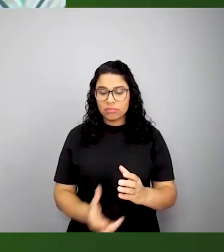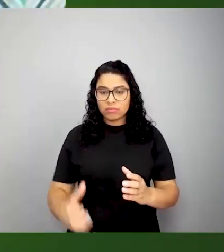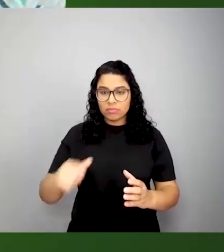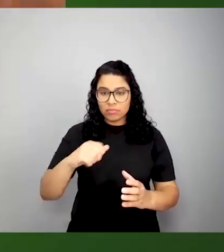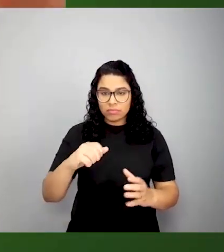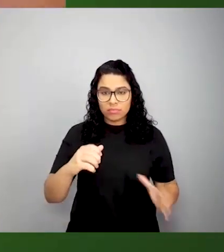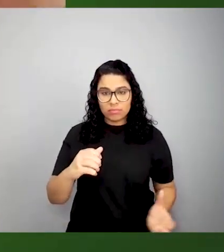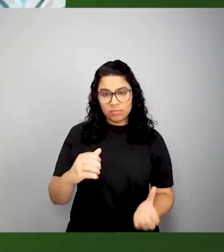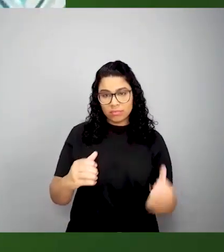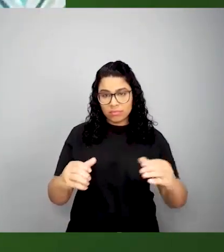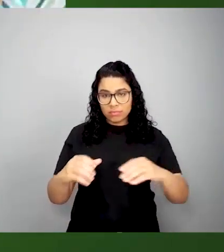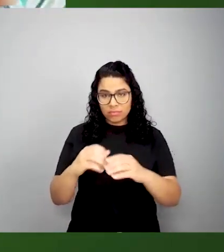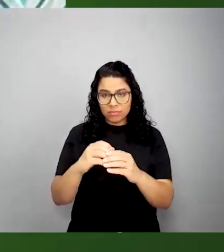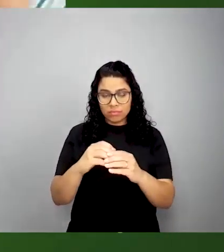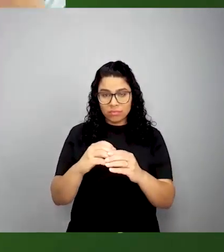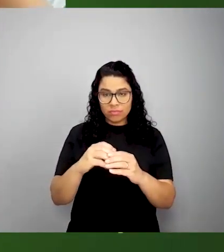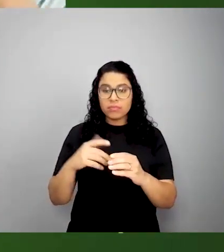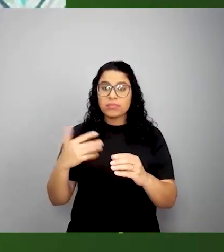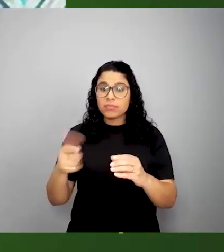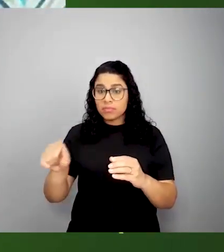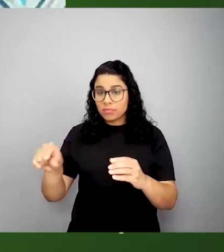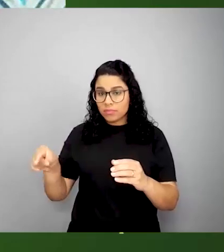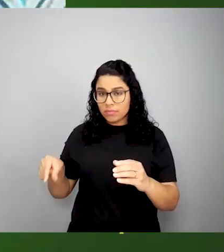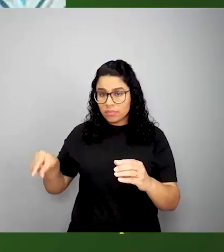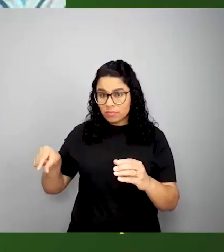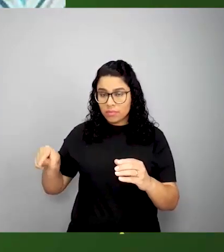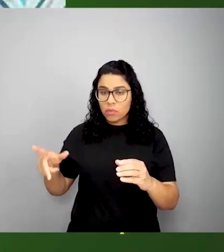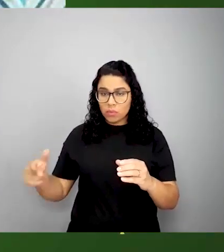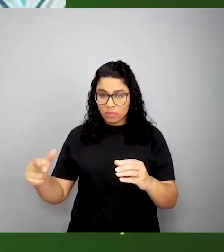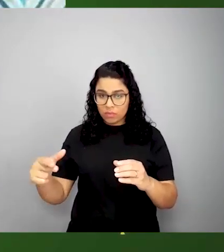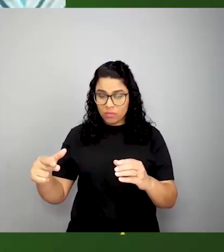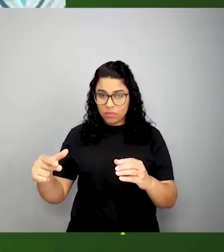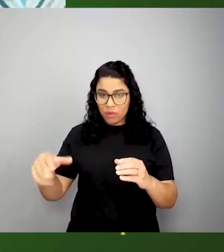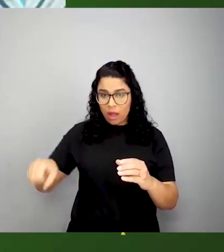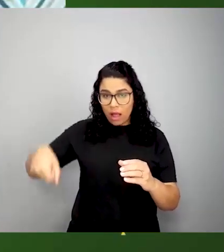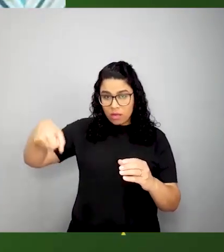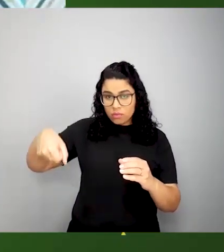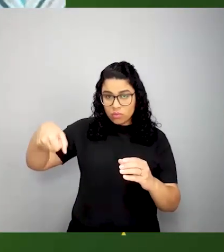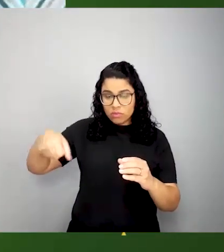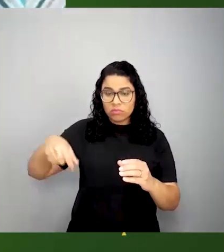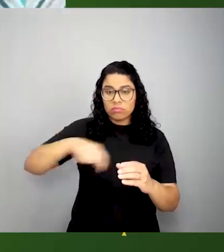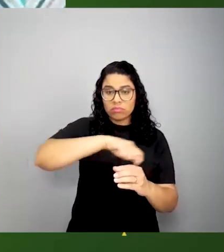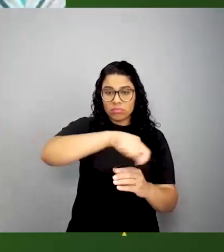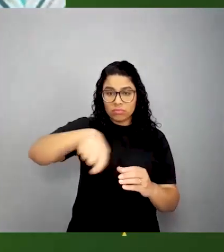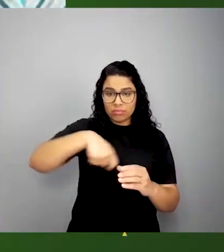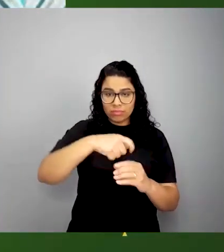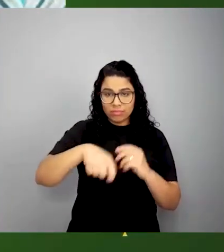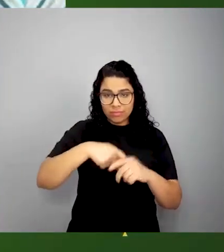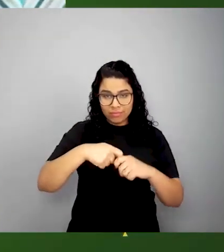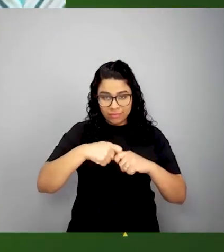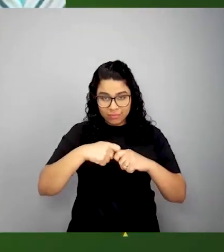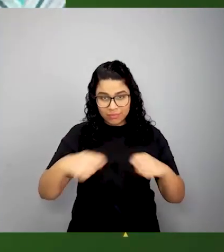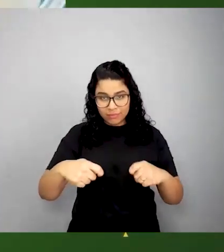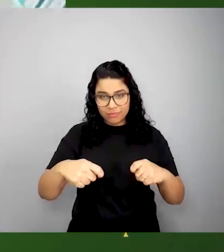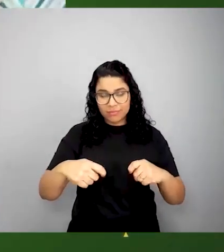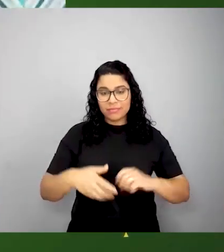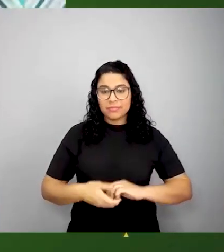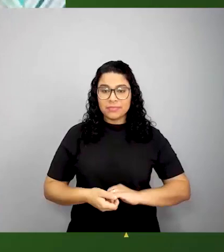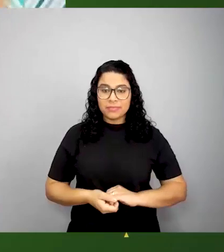E agora nós vamos pegar a alcinha da sacola que nós havíamos cortado e amarrar a nossa